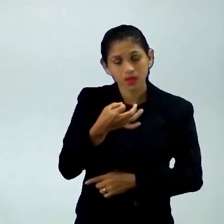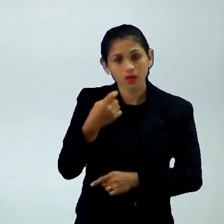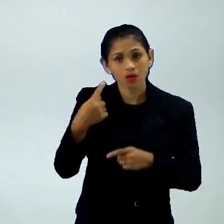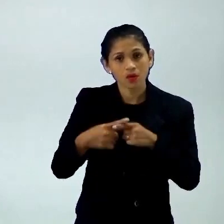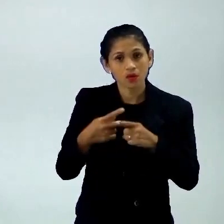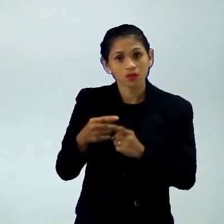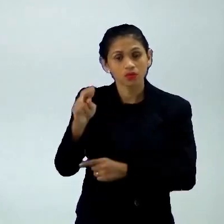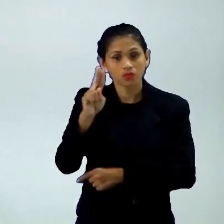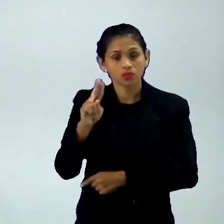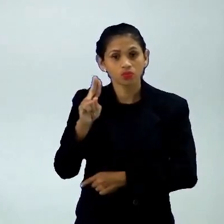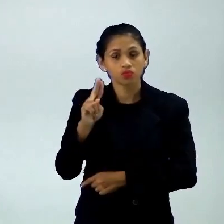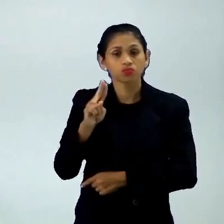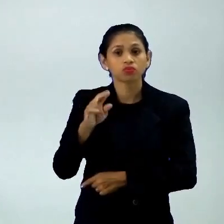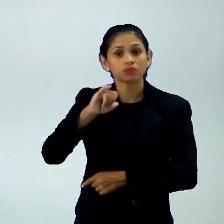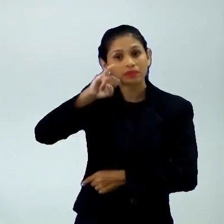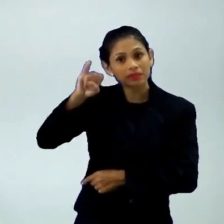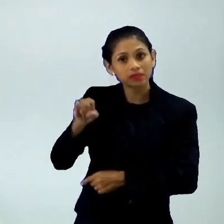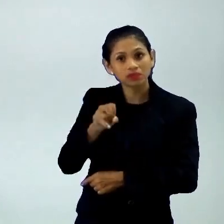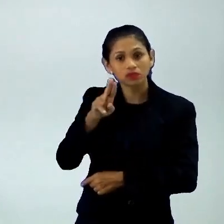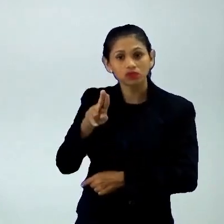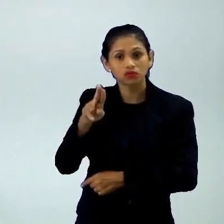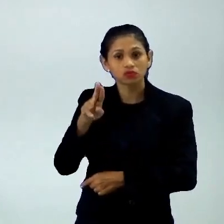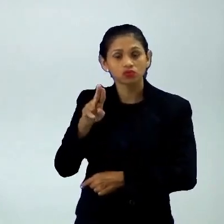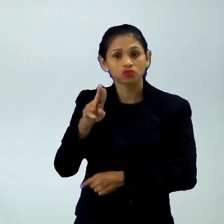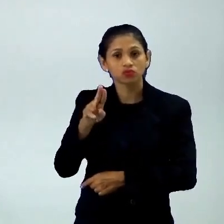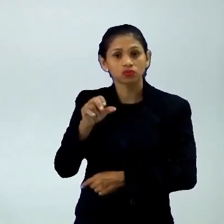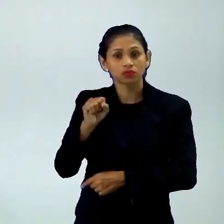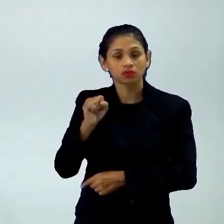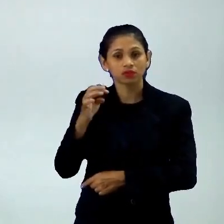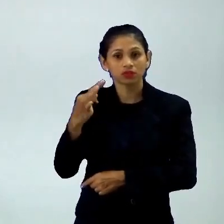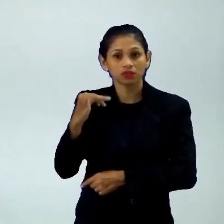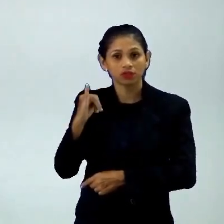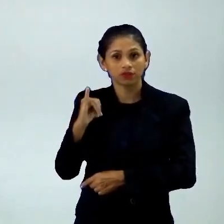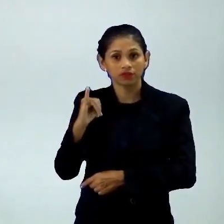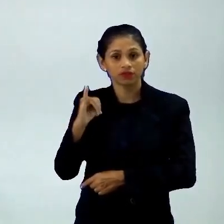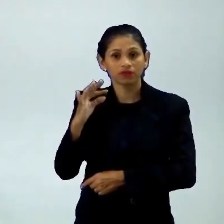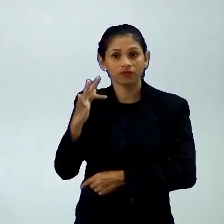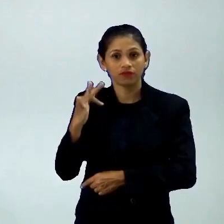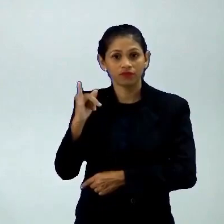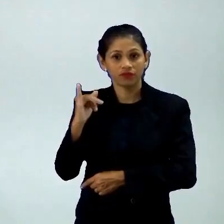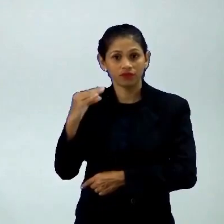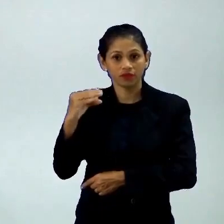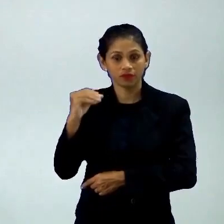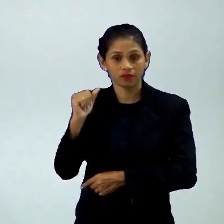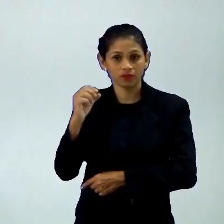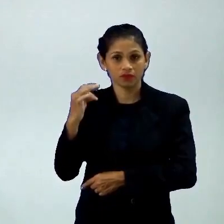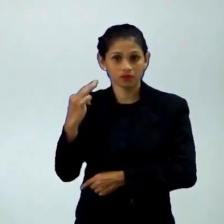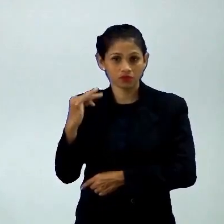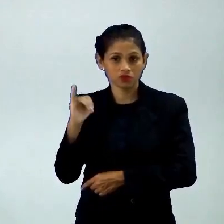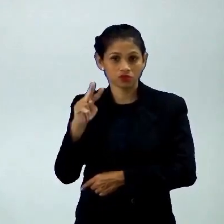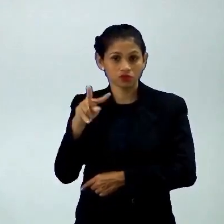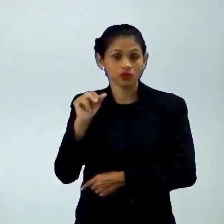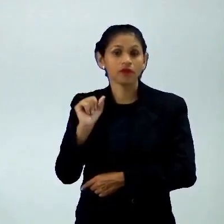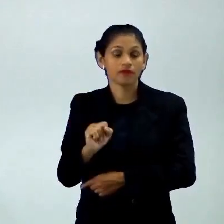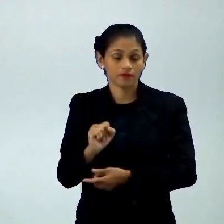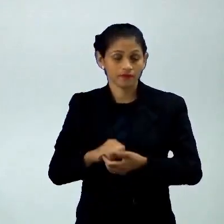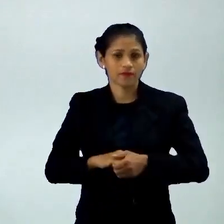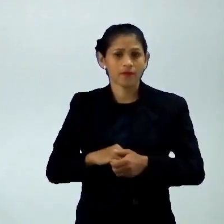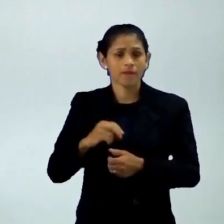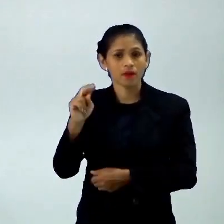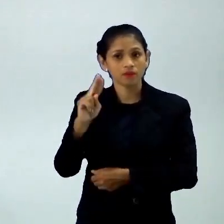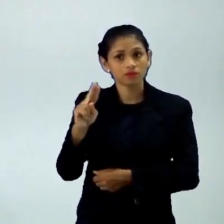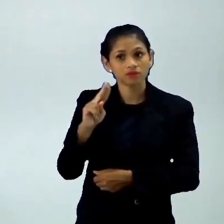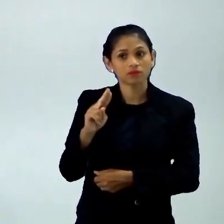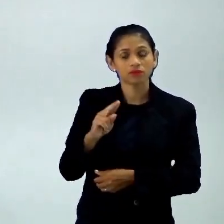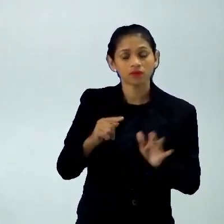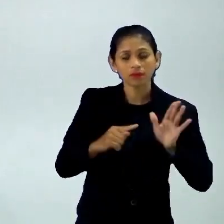de justificativas, comprovações para sustentar essa tese. Tese é opinião, ou seja, é um texto que traz uma opinião